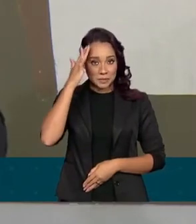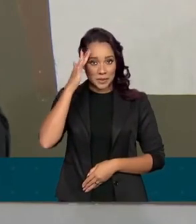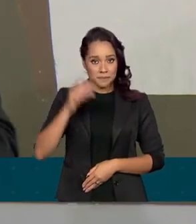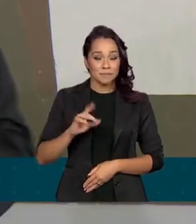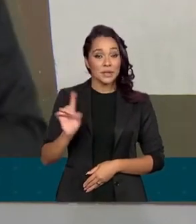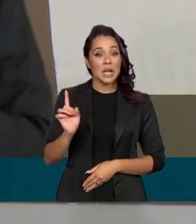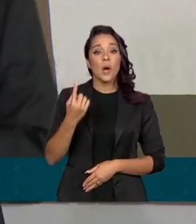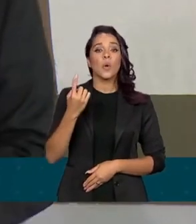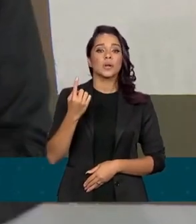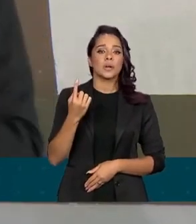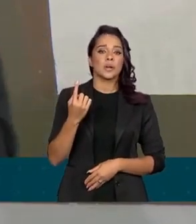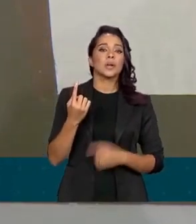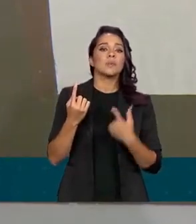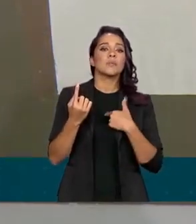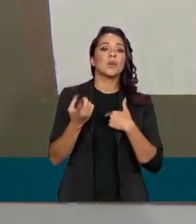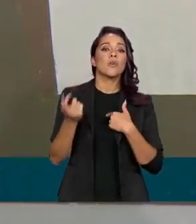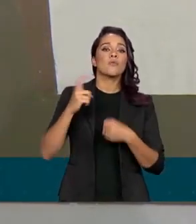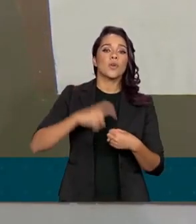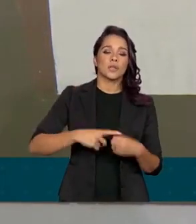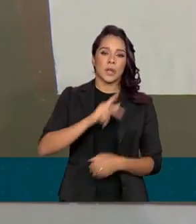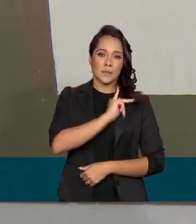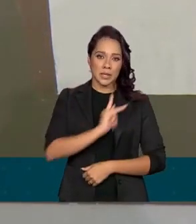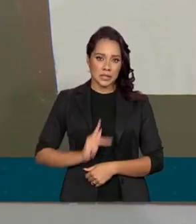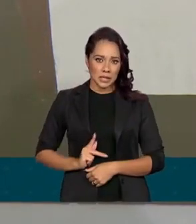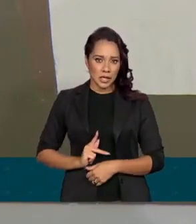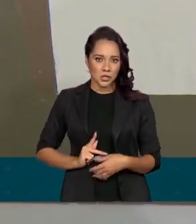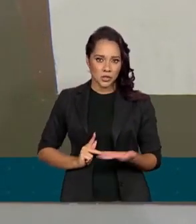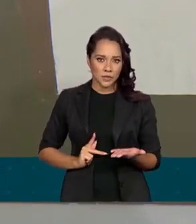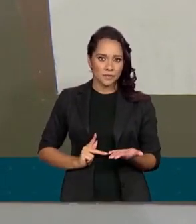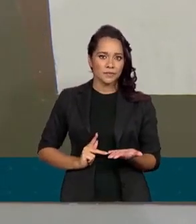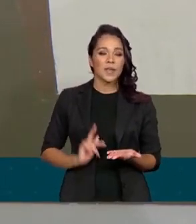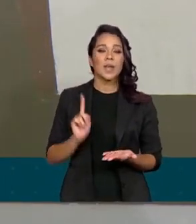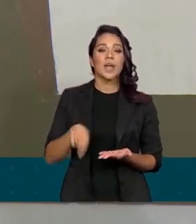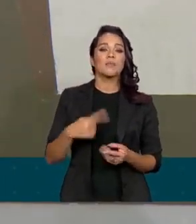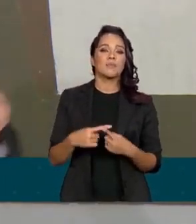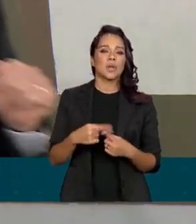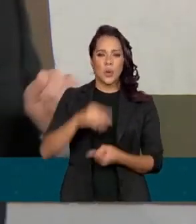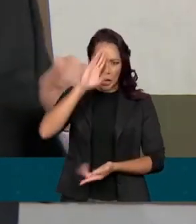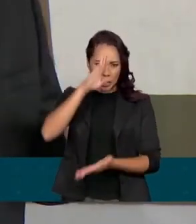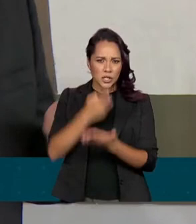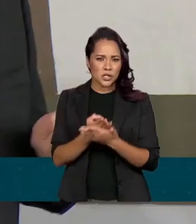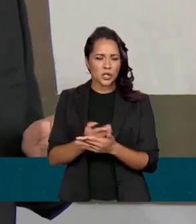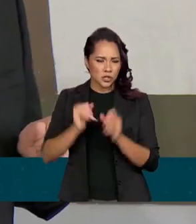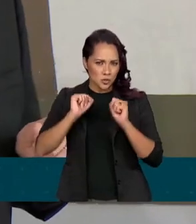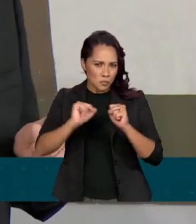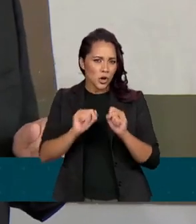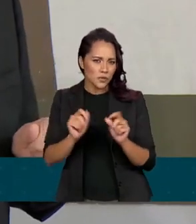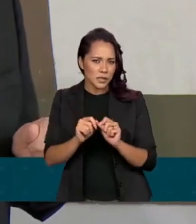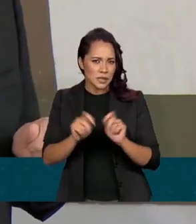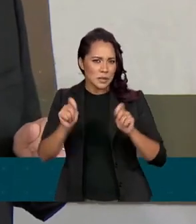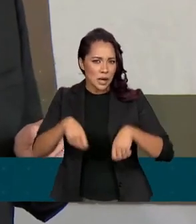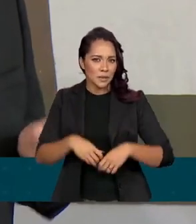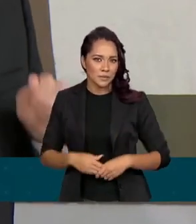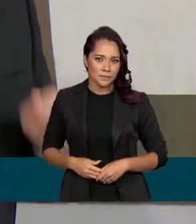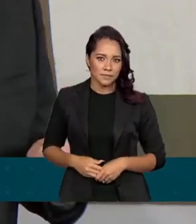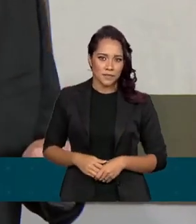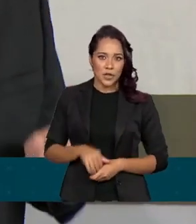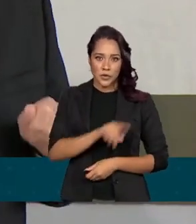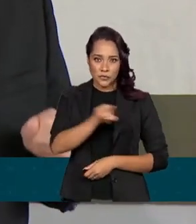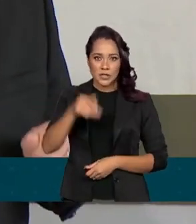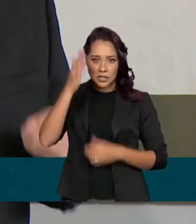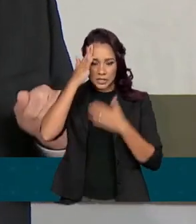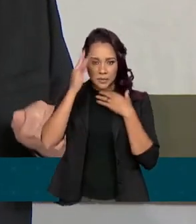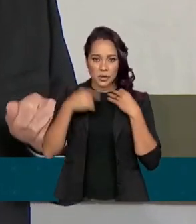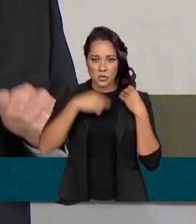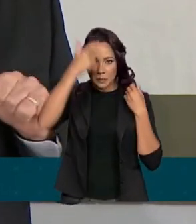a única razão pela qual eu votei à presidência da República é porque eu acredito que a gente pode fazer isso. Vocês sabem que